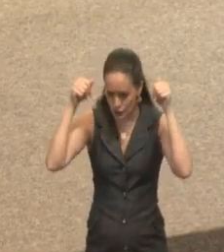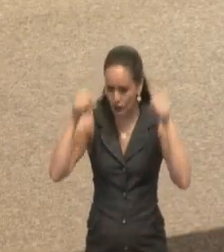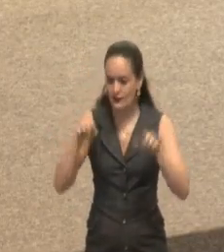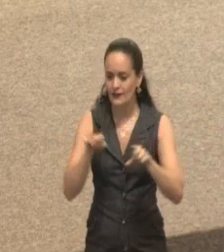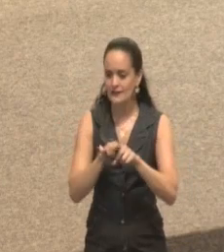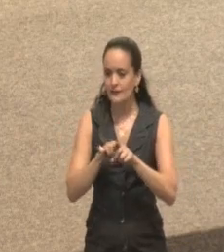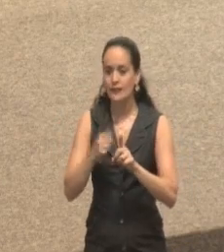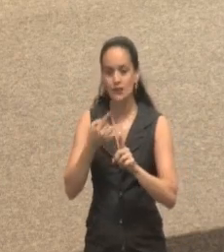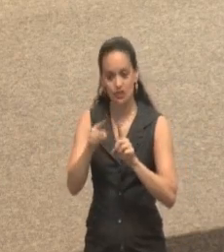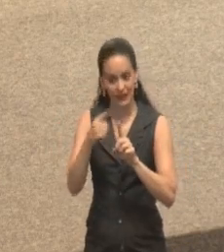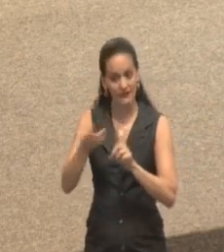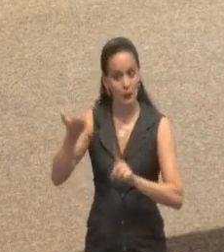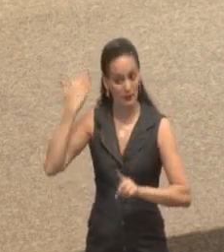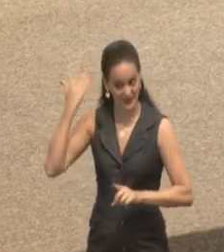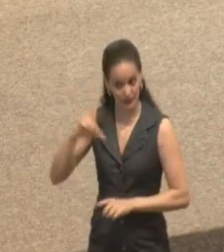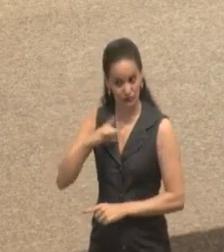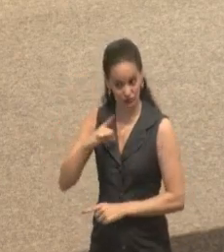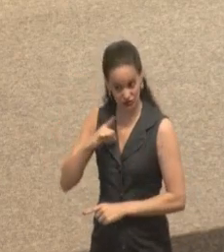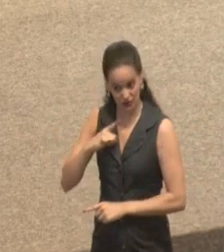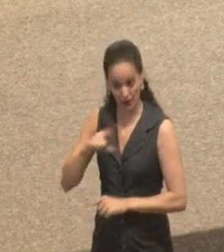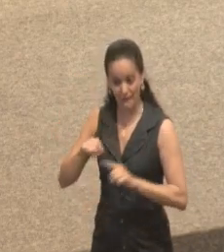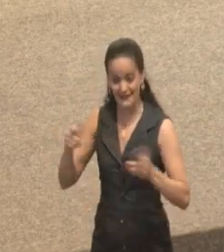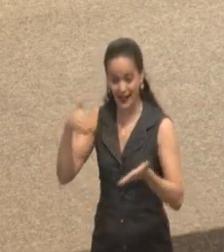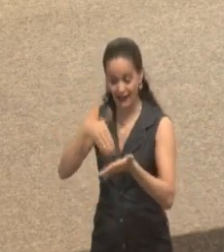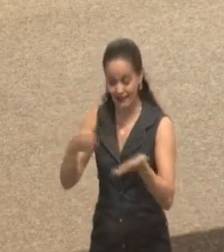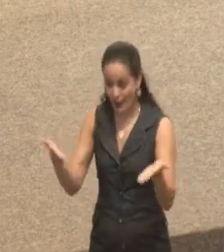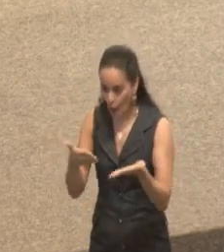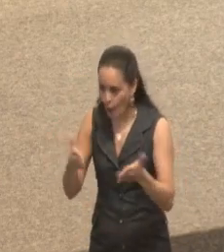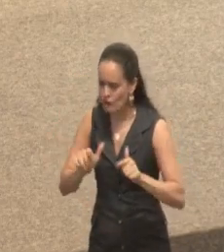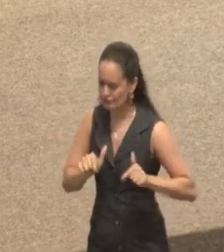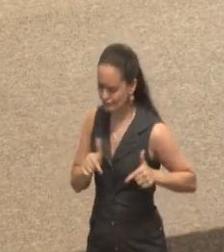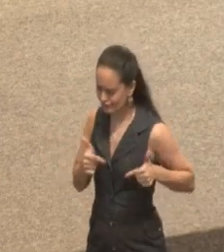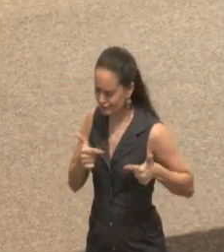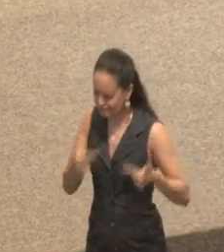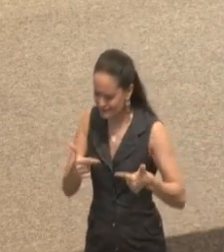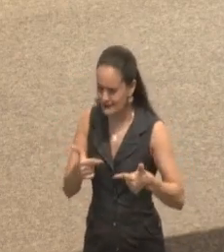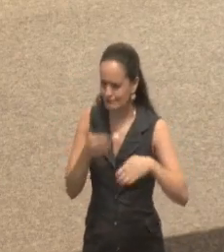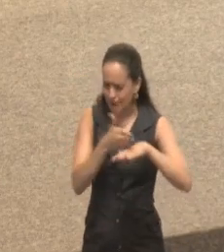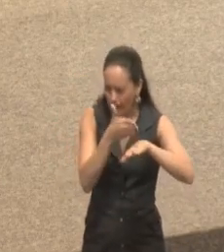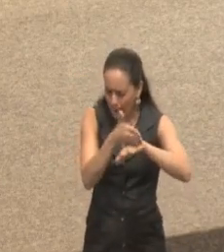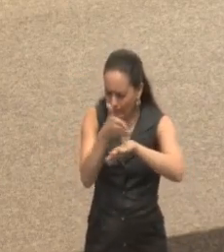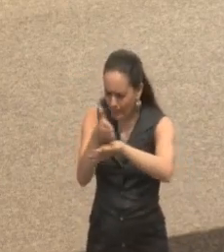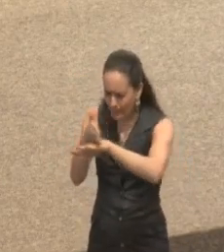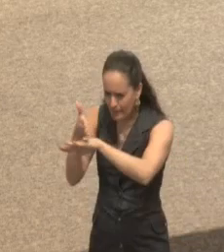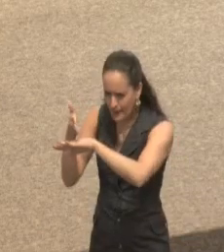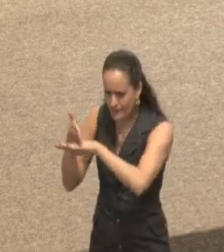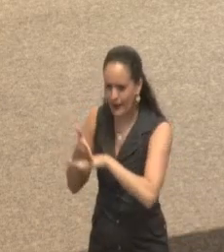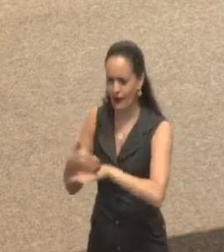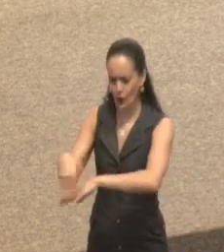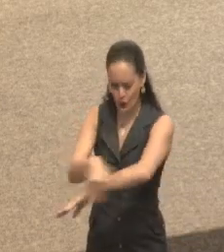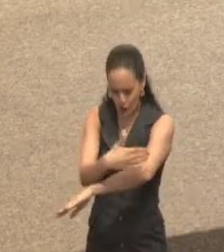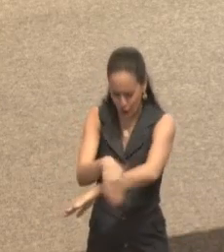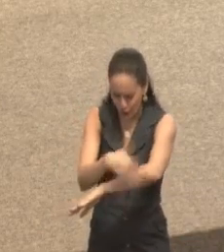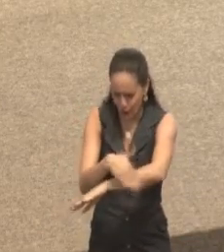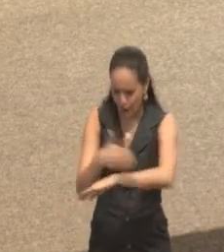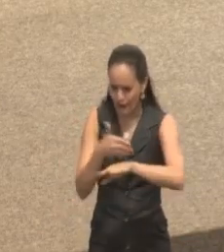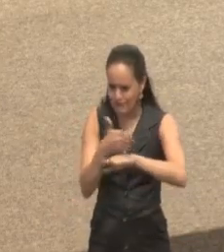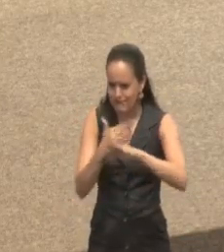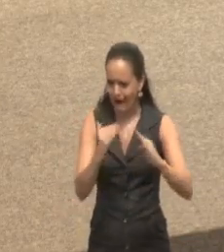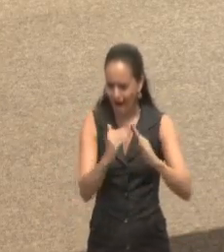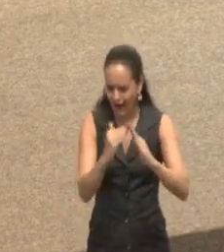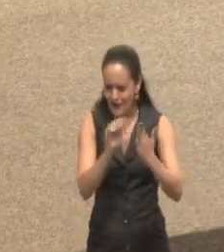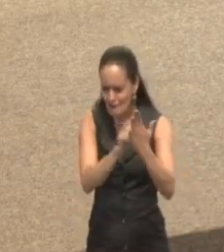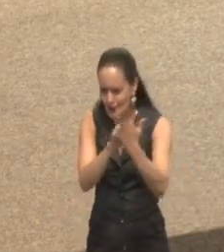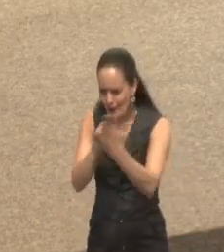os desafios da época e que até hoje nos impulsiona a ir de cidade em cidade, de rua em rua, de casa em